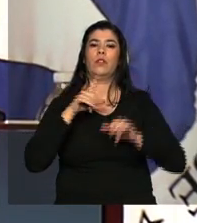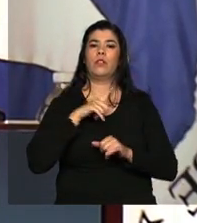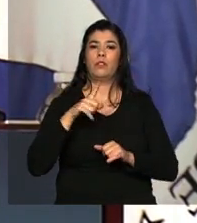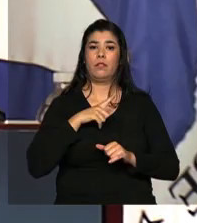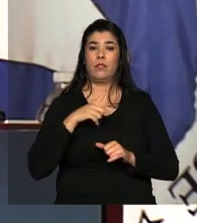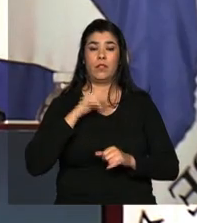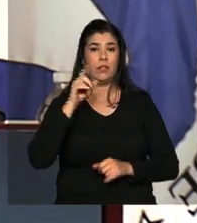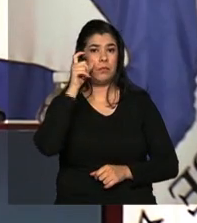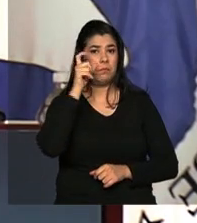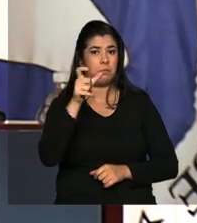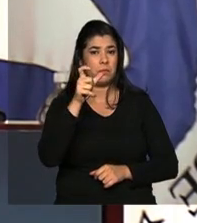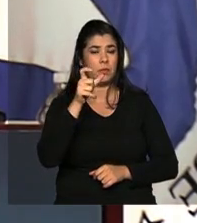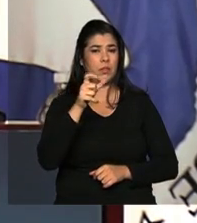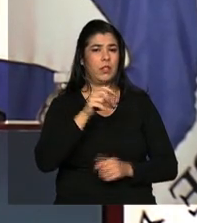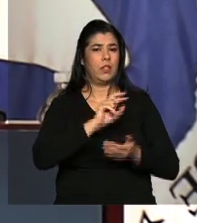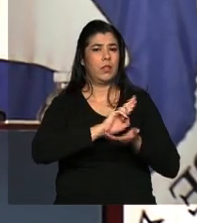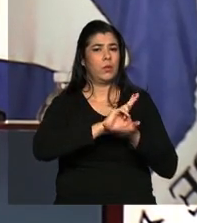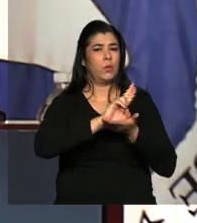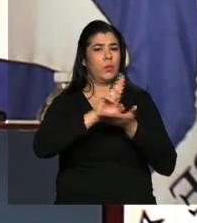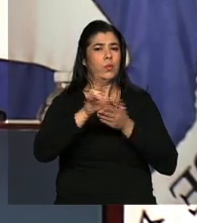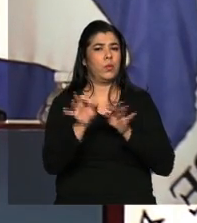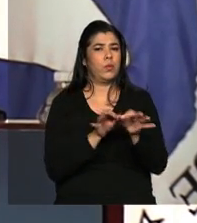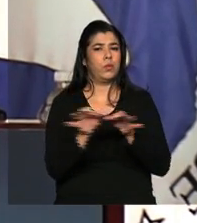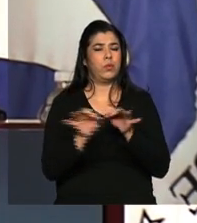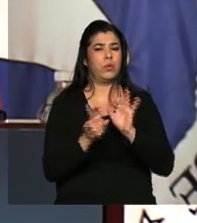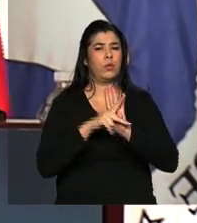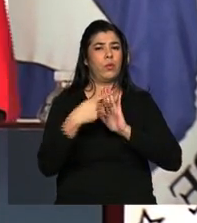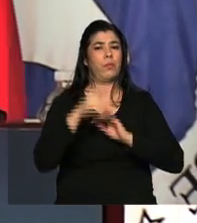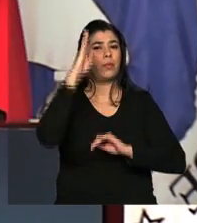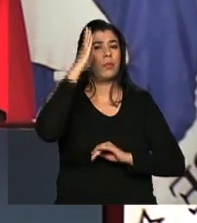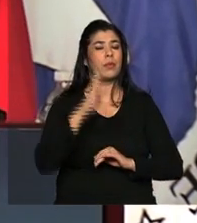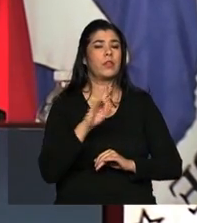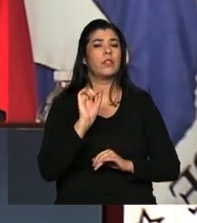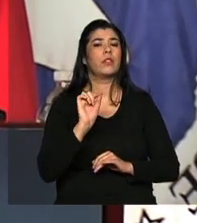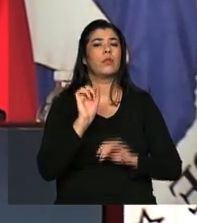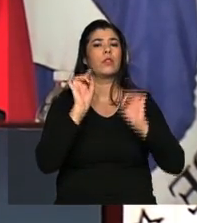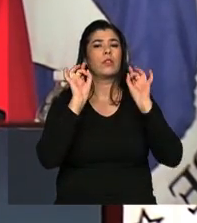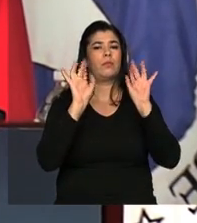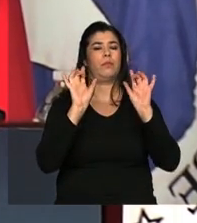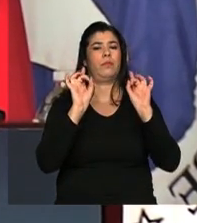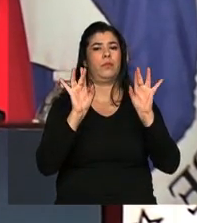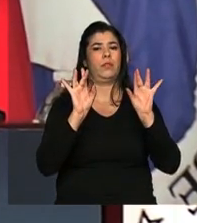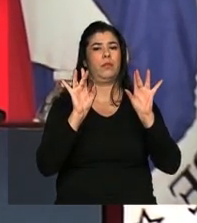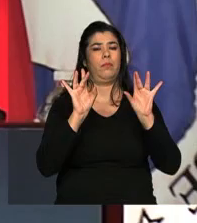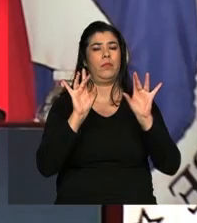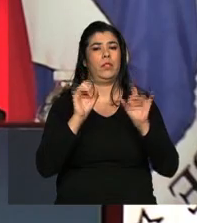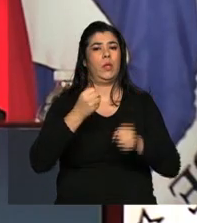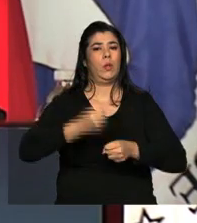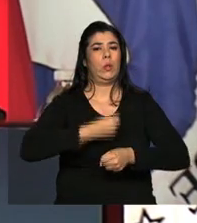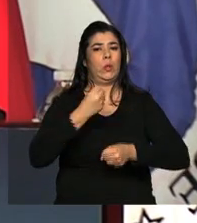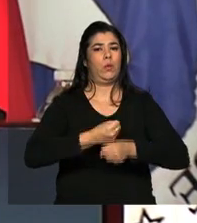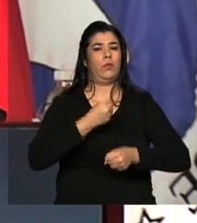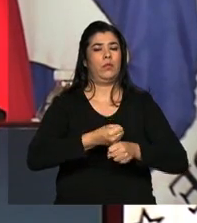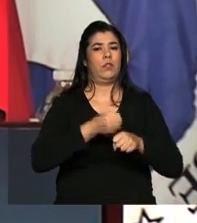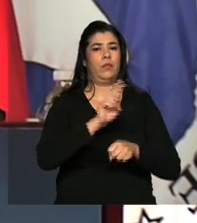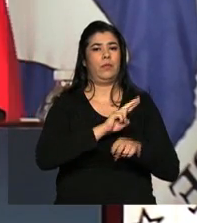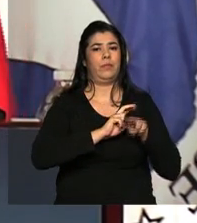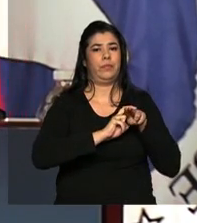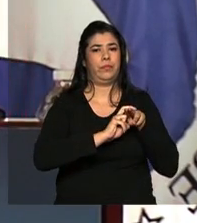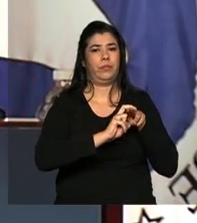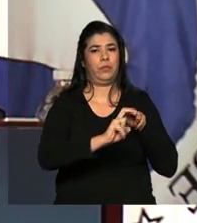de importantes projetos do Brasil, em especial na área de ferrovias.